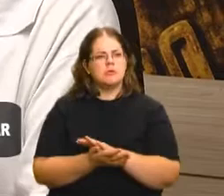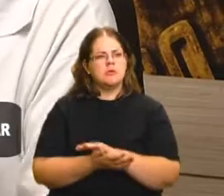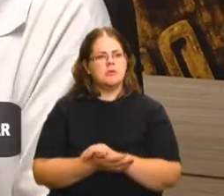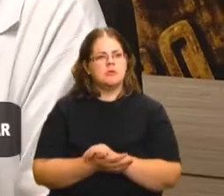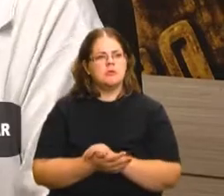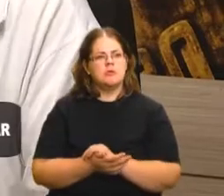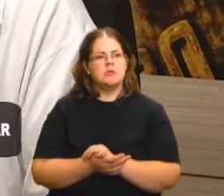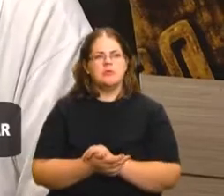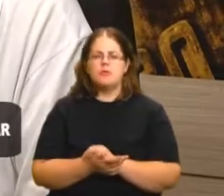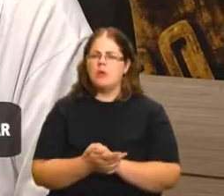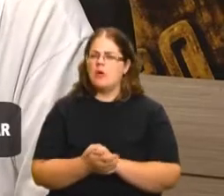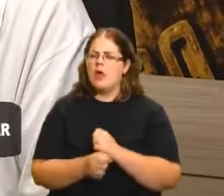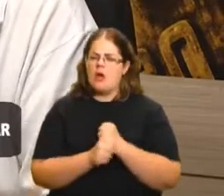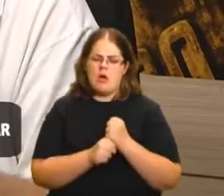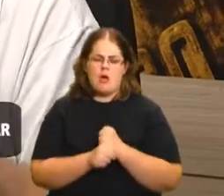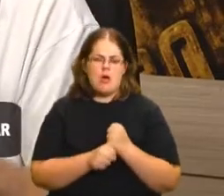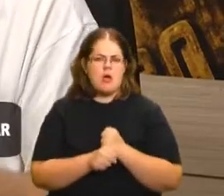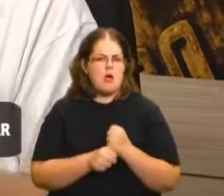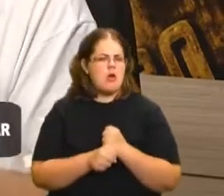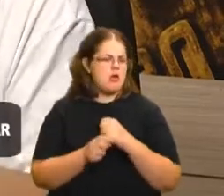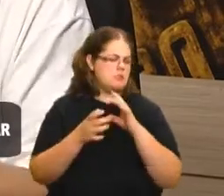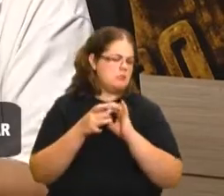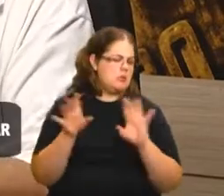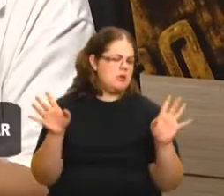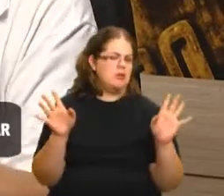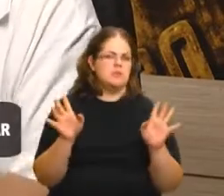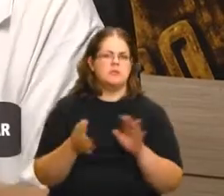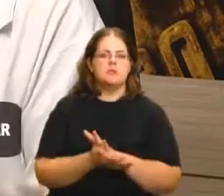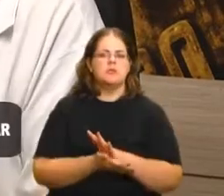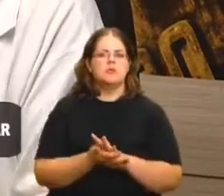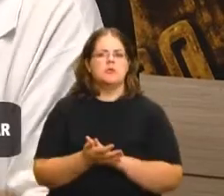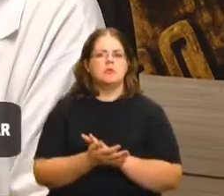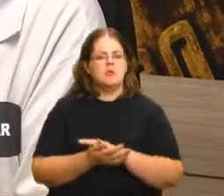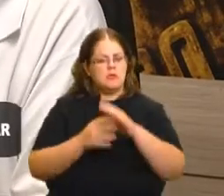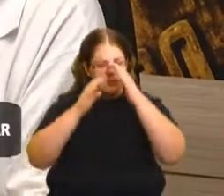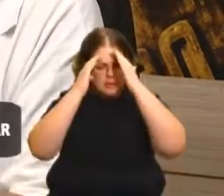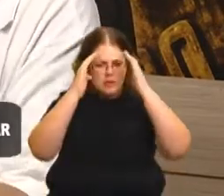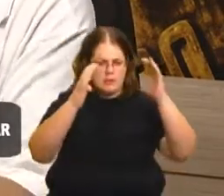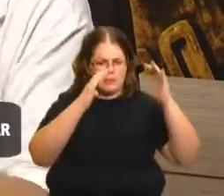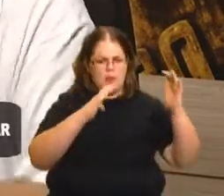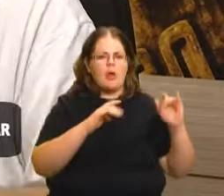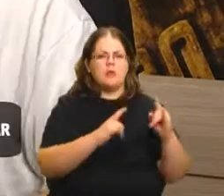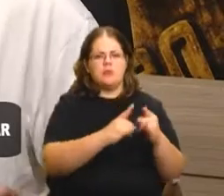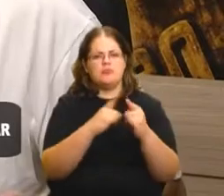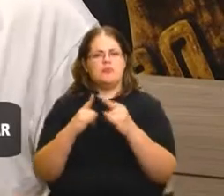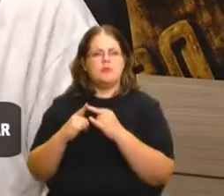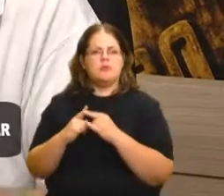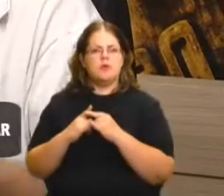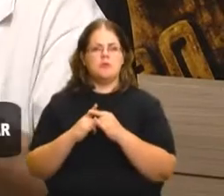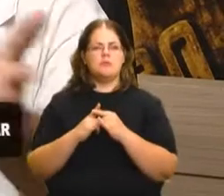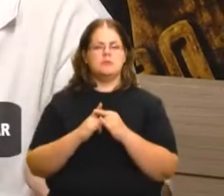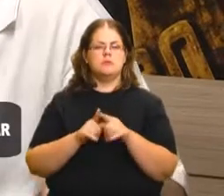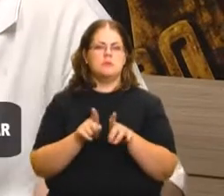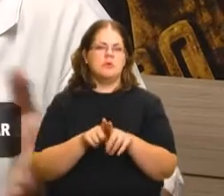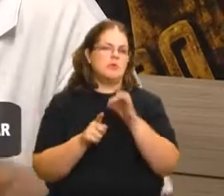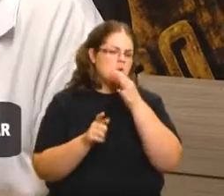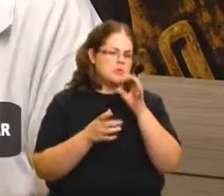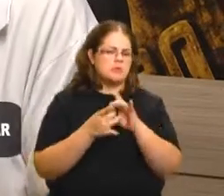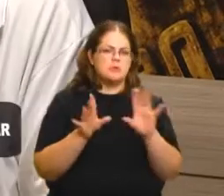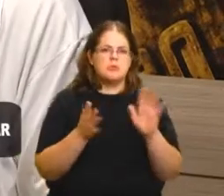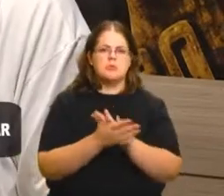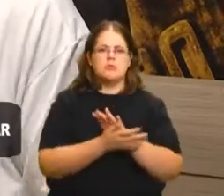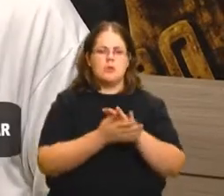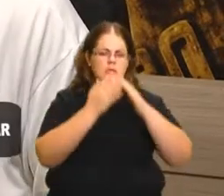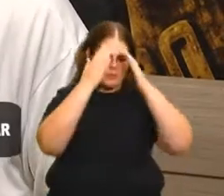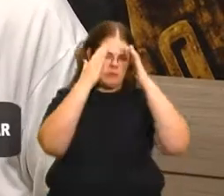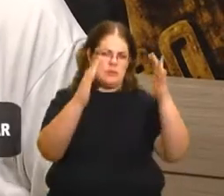nenhum limite de tempo, sem nenhum respeito pelas instituições democráticas